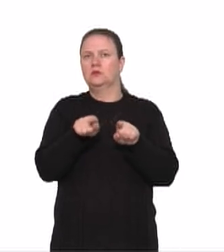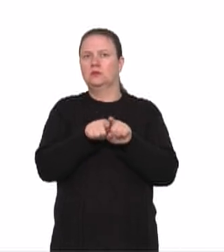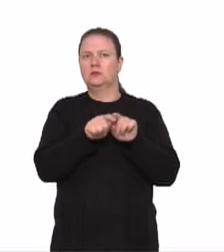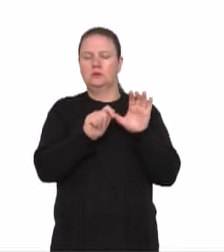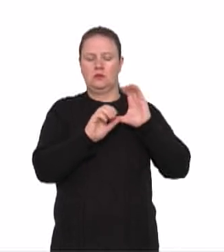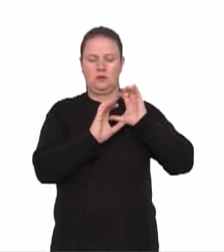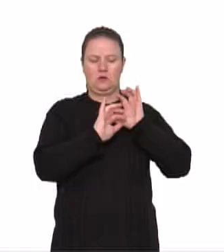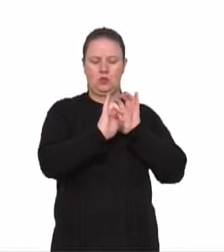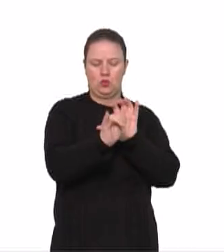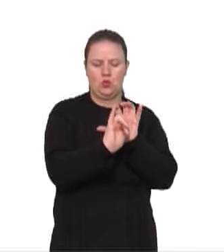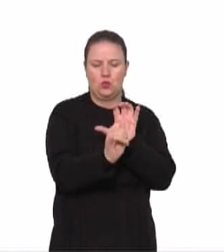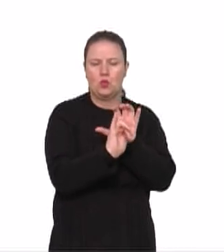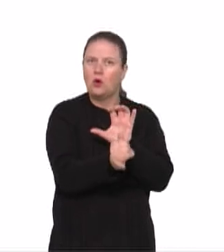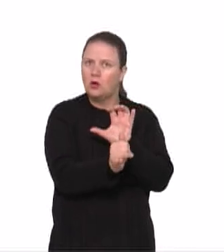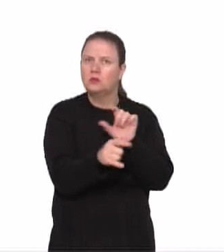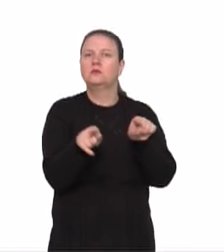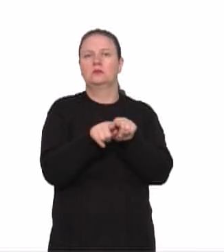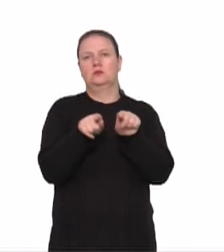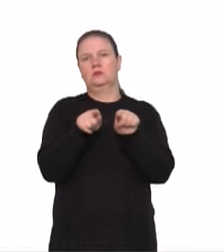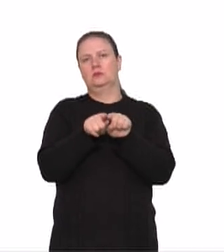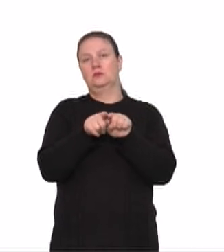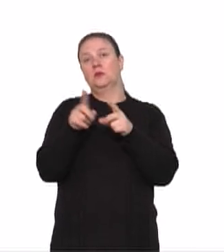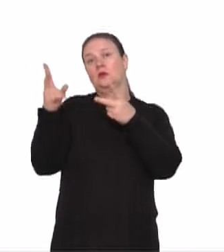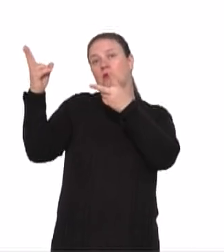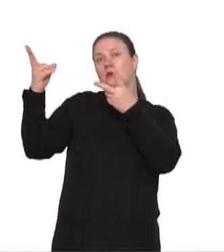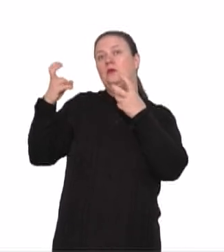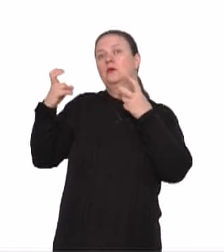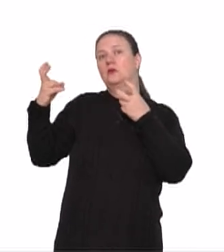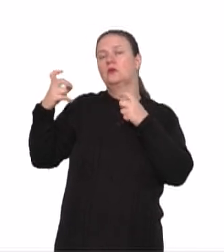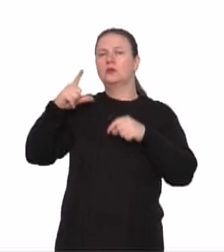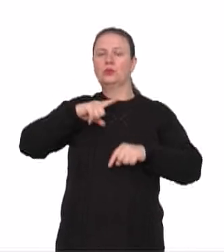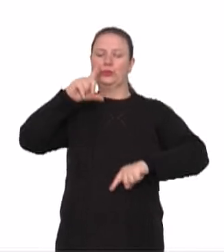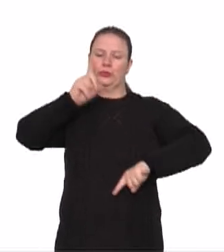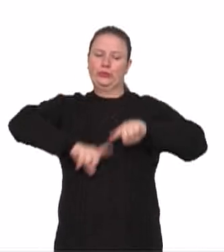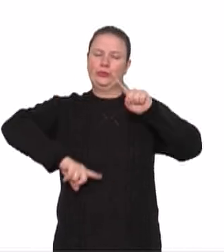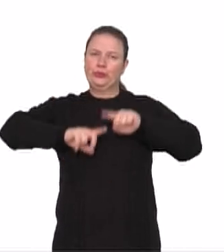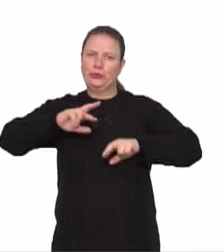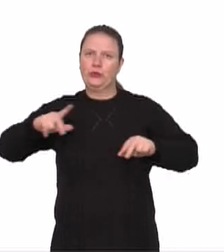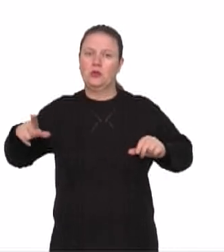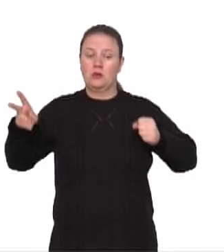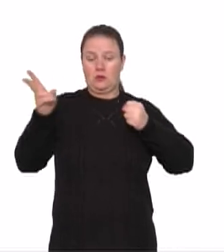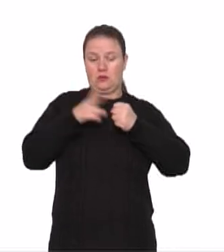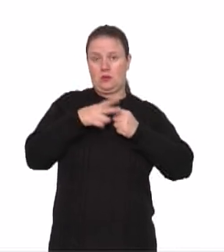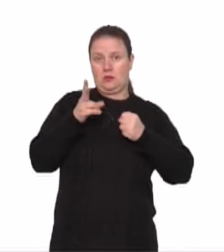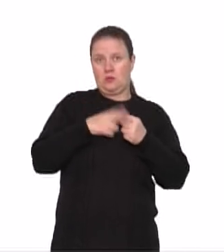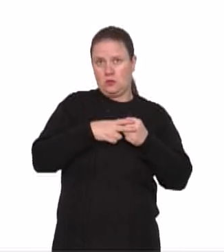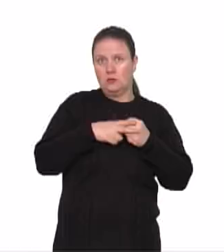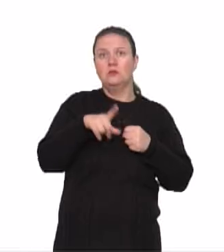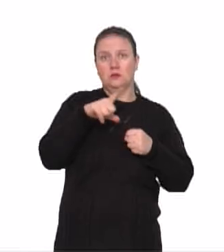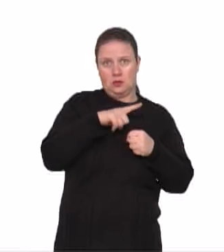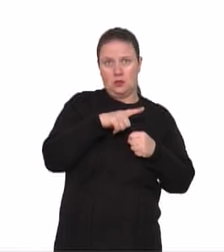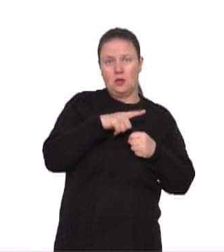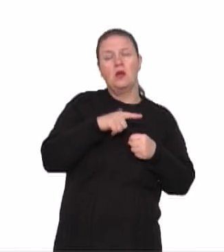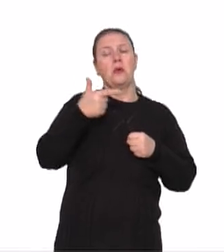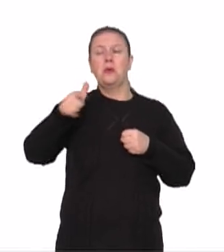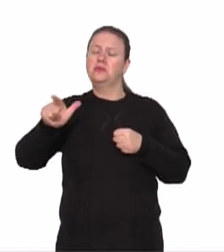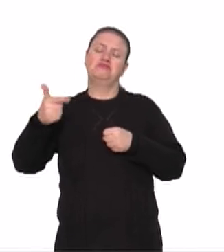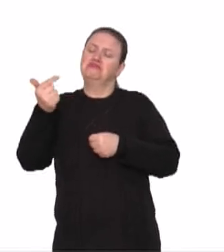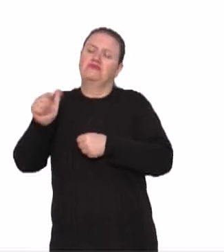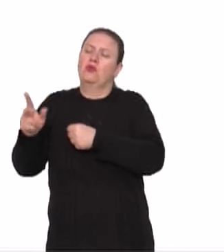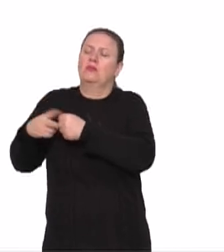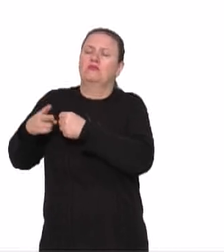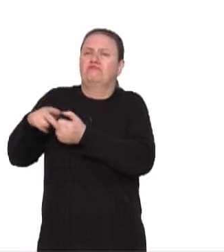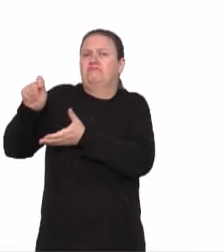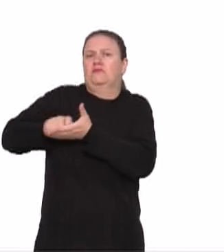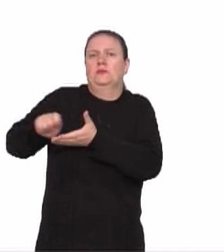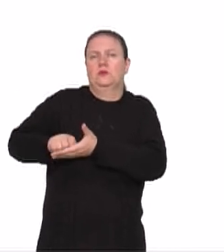conto. E aqui na charge a gente tem lá alguns recursos que são da linguagem verbal e outros que são da linguagem não verbal. Então